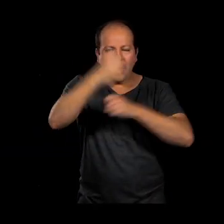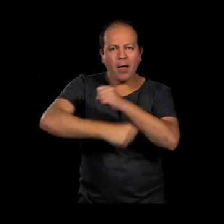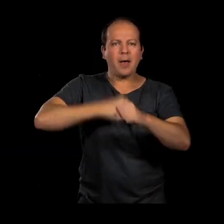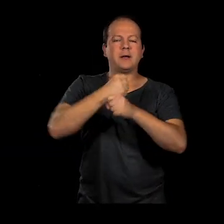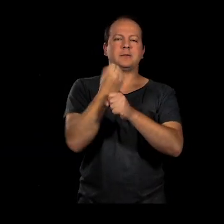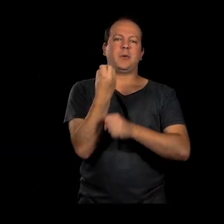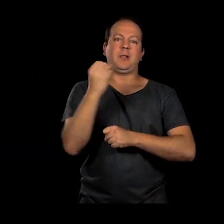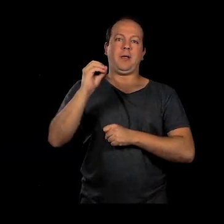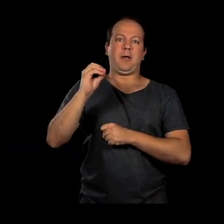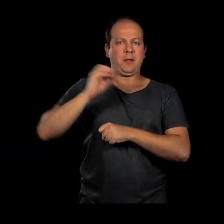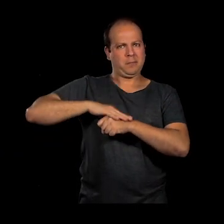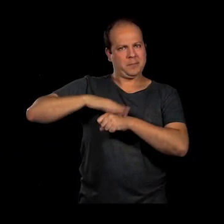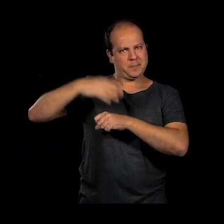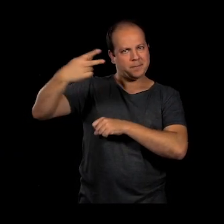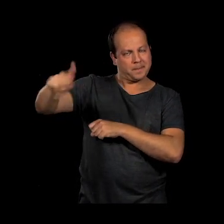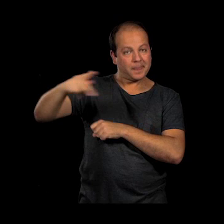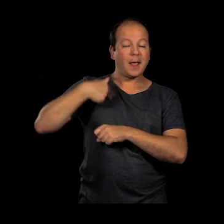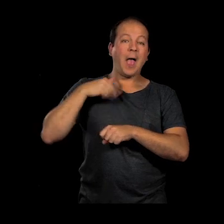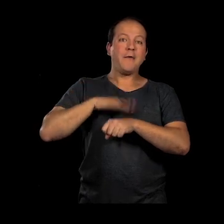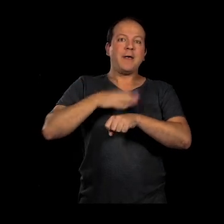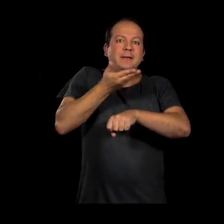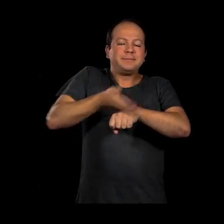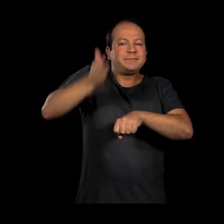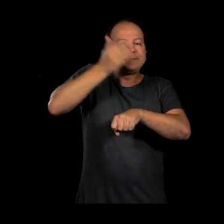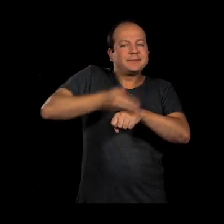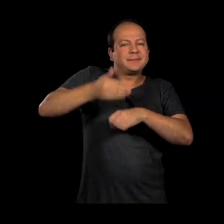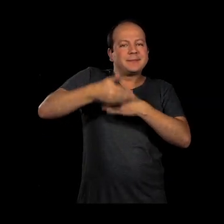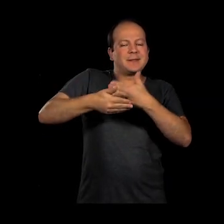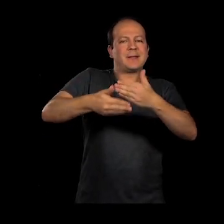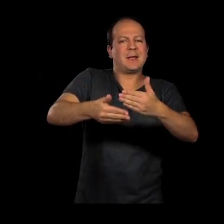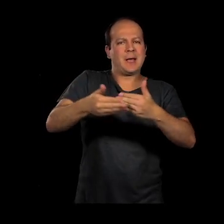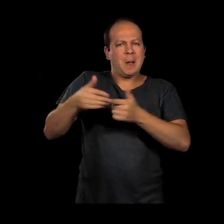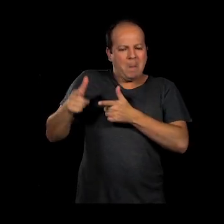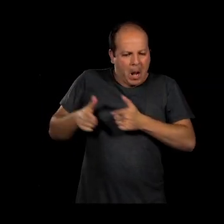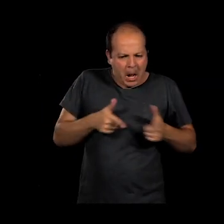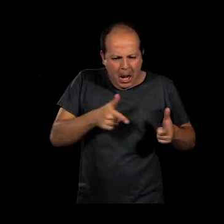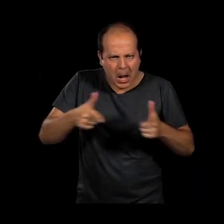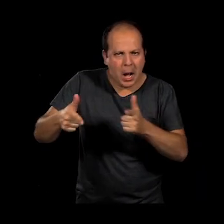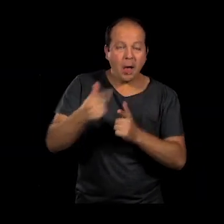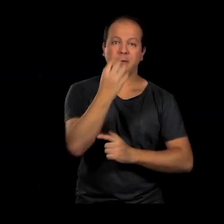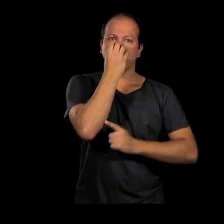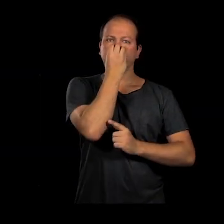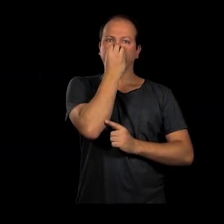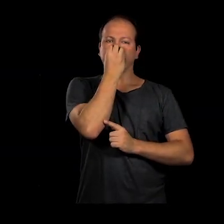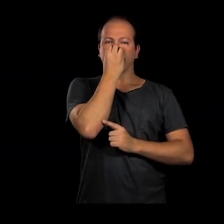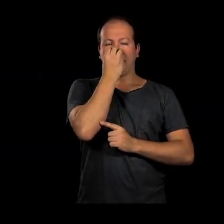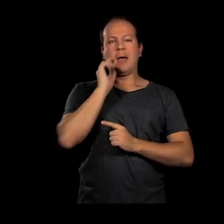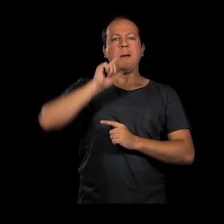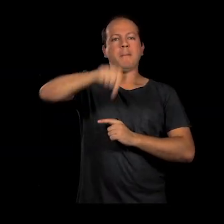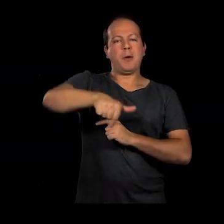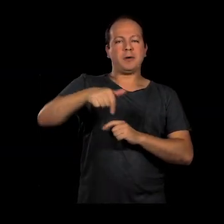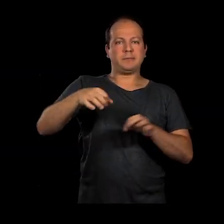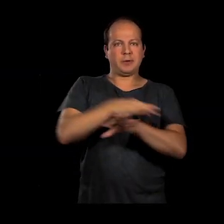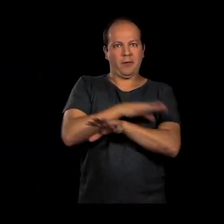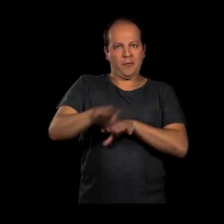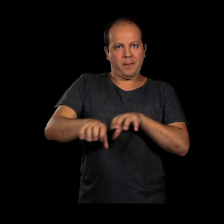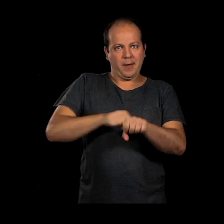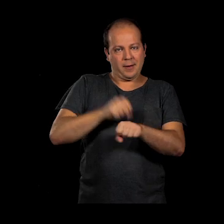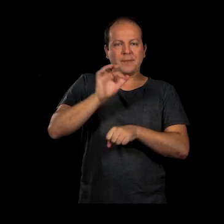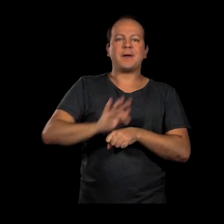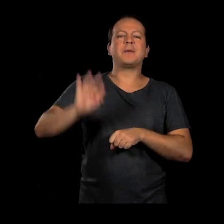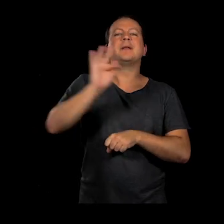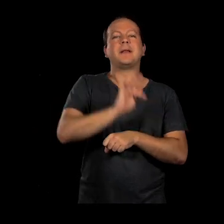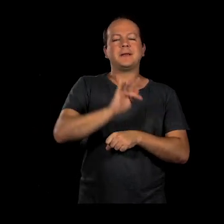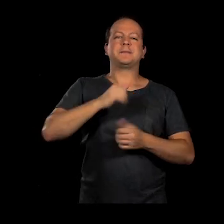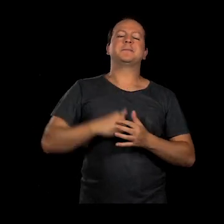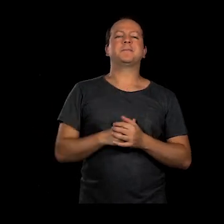80, e fiz um exercício de um faroeste com esse universo dos palhaços. Pós-faculdade, eu comecei a trabalhar um